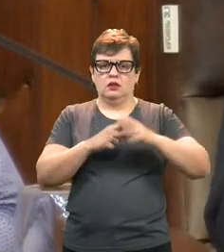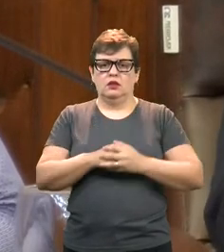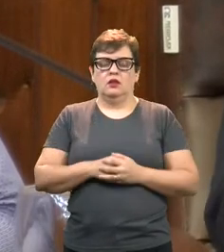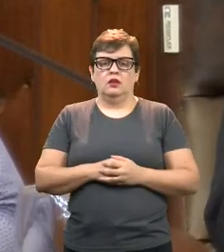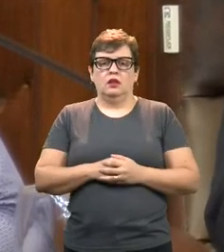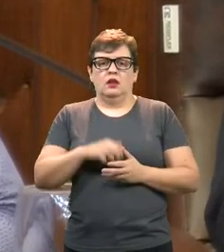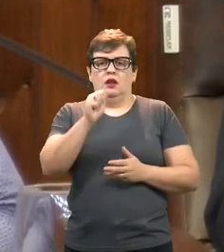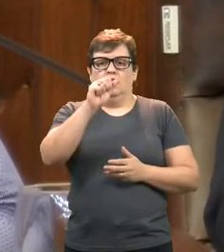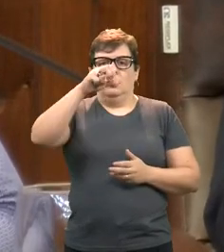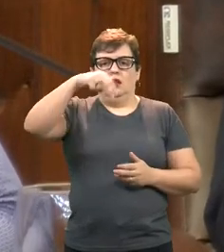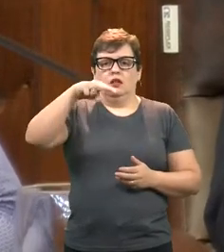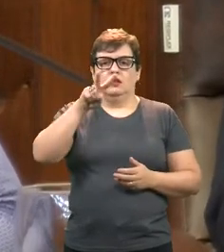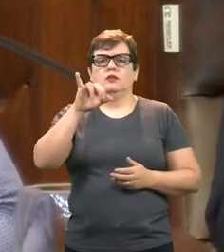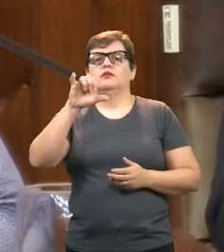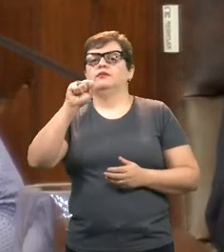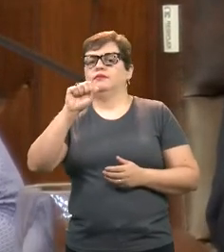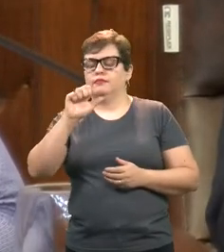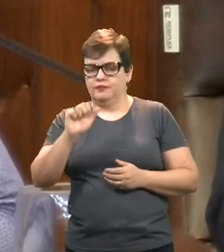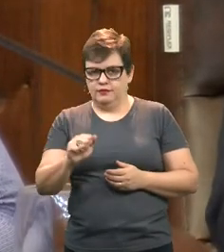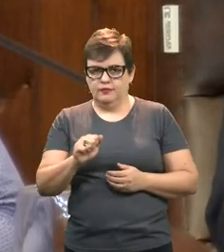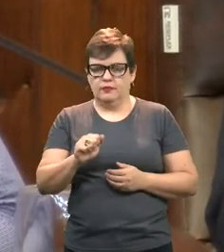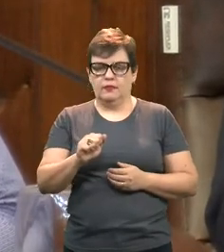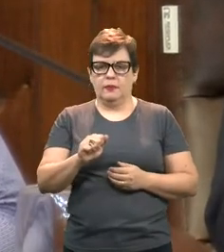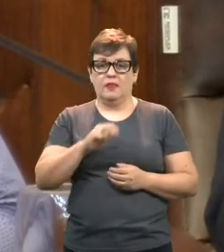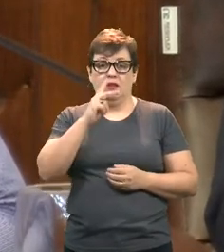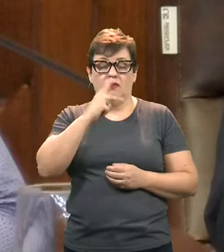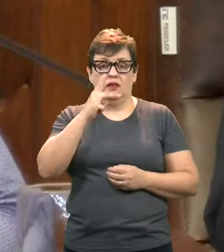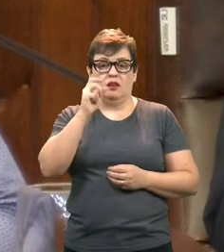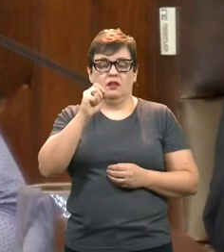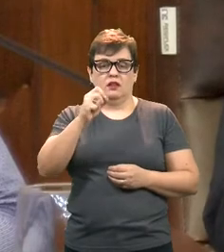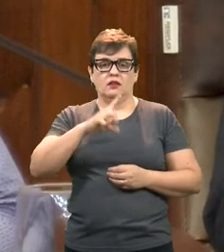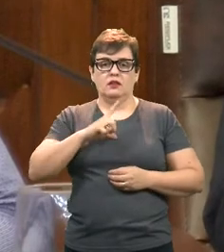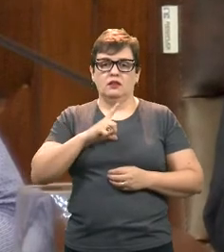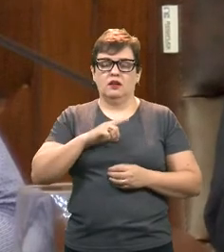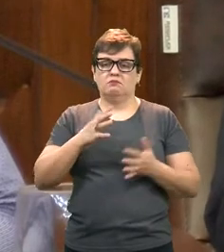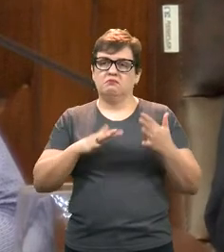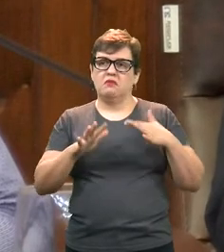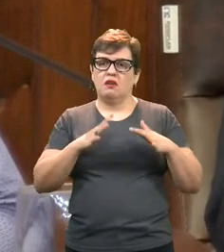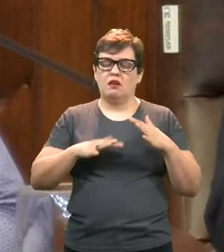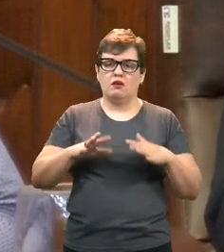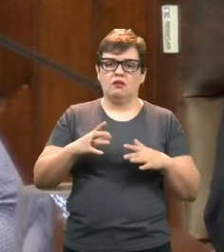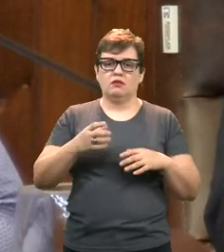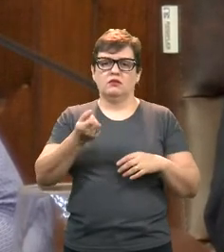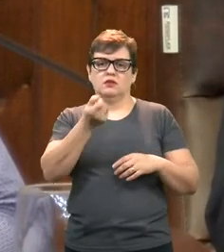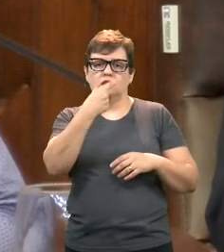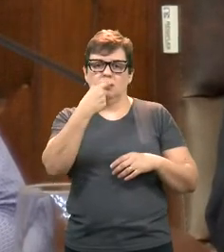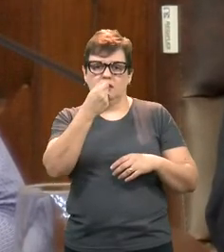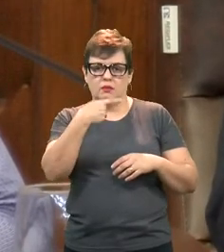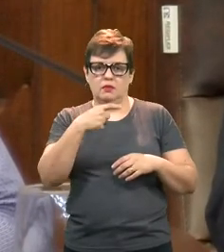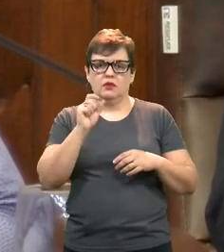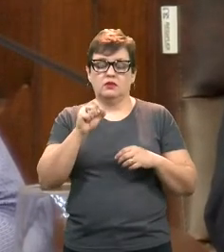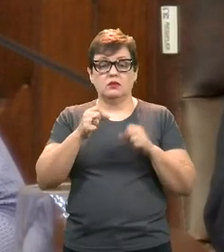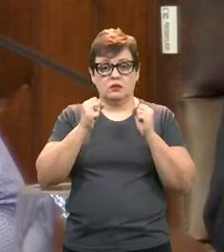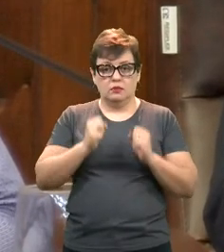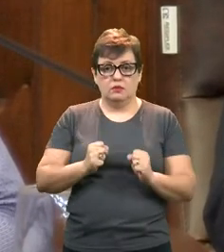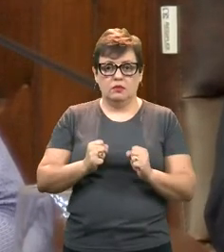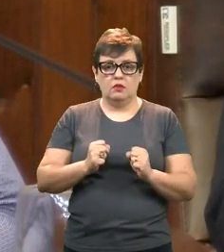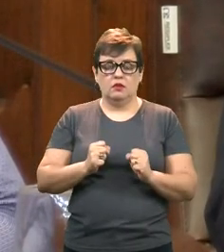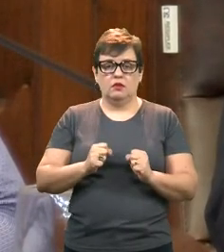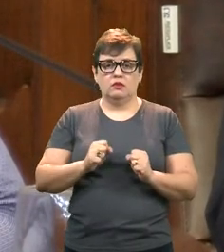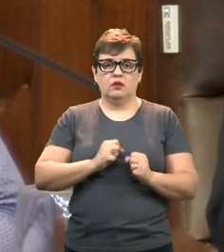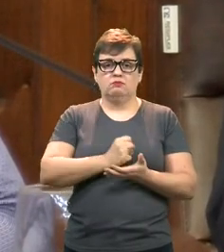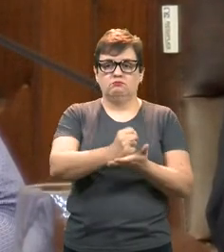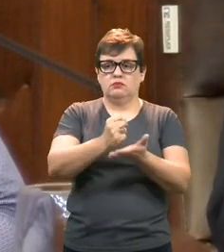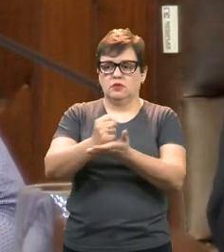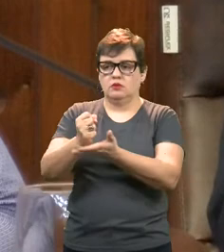tenha autorizado que determinados medicamentos à base da cannabis possam ser distribuídos no Brasil,